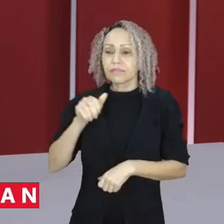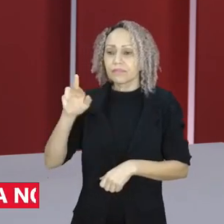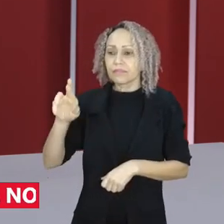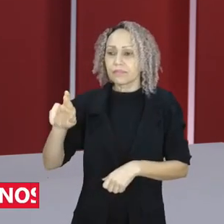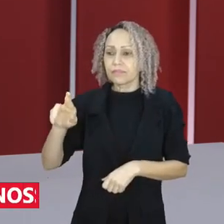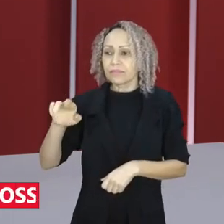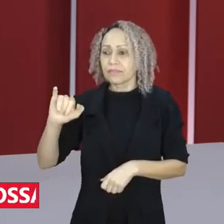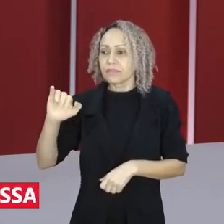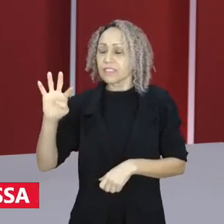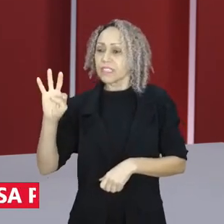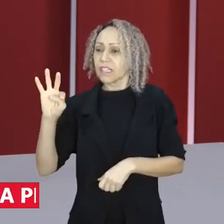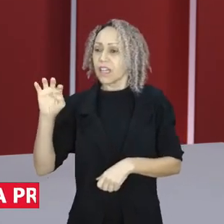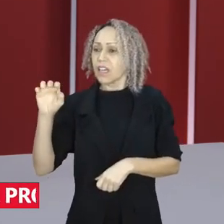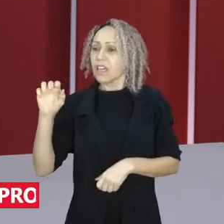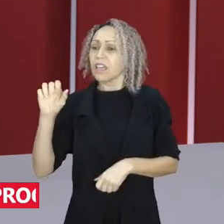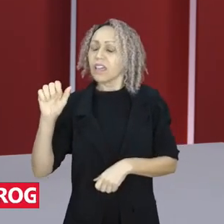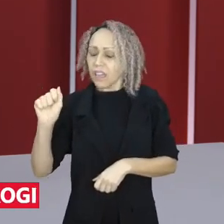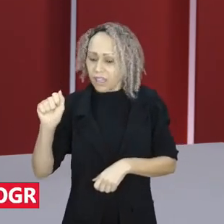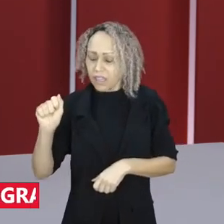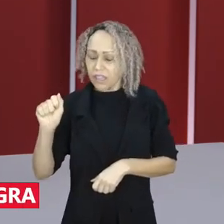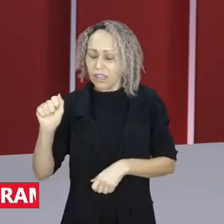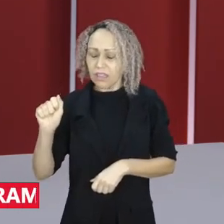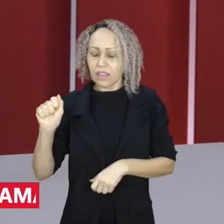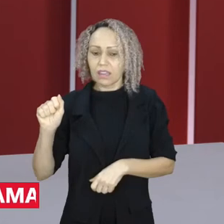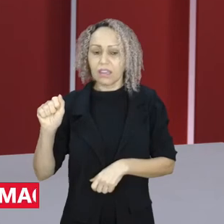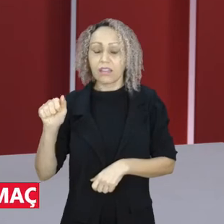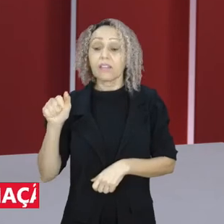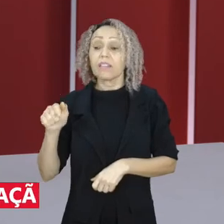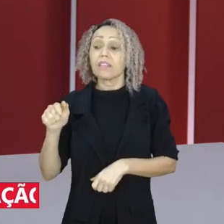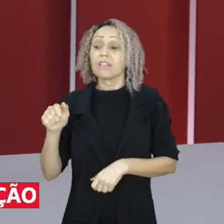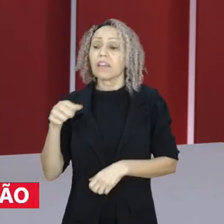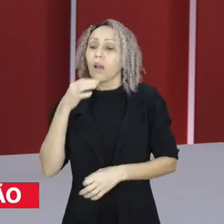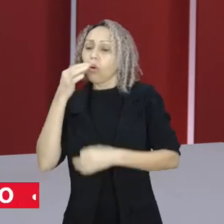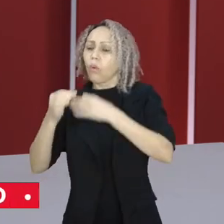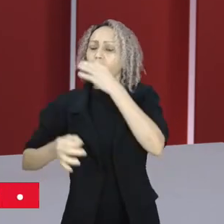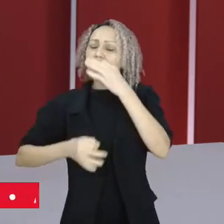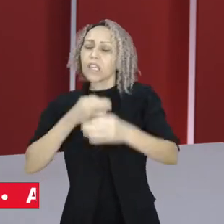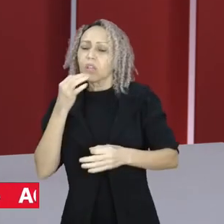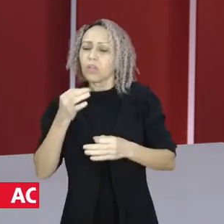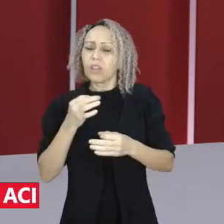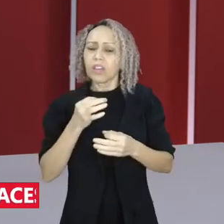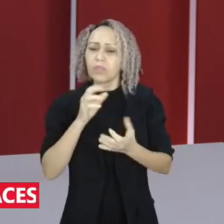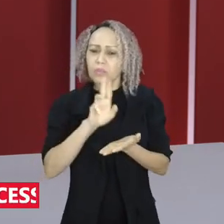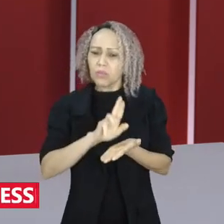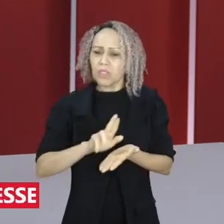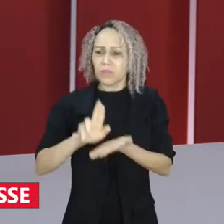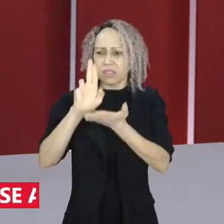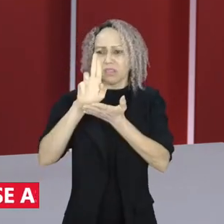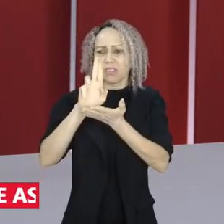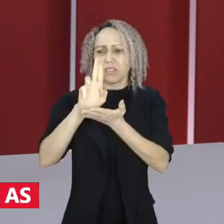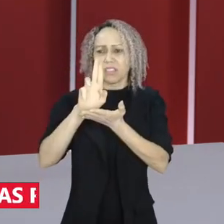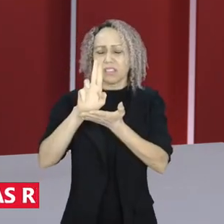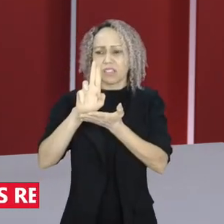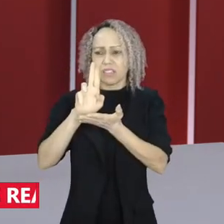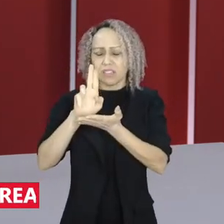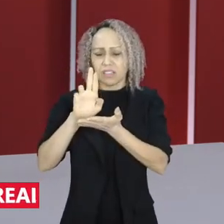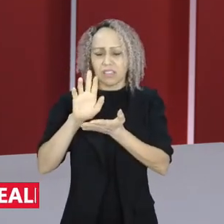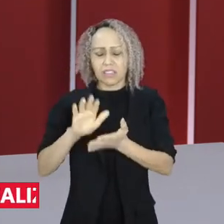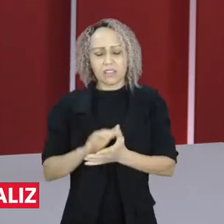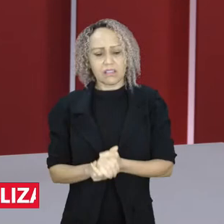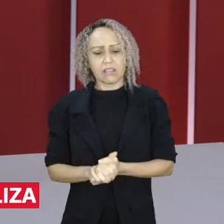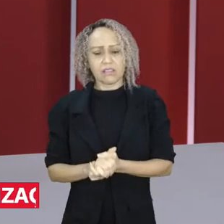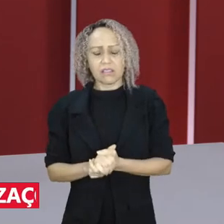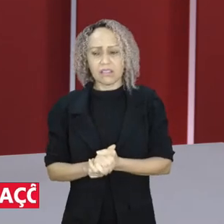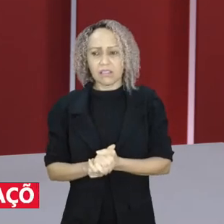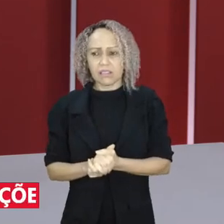Universidades não sei se vocês lembram que a gente a gente cobriu essa questão aqui primeiro do corte das verbas a gente fez